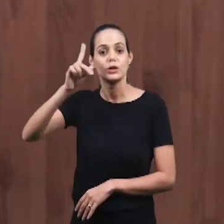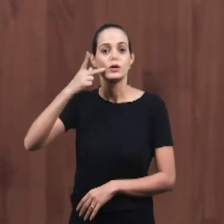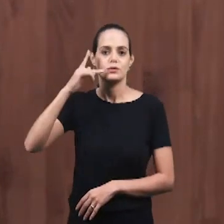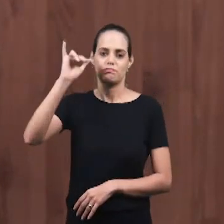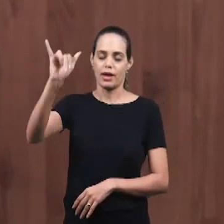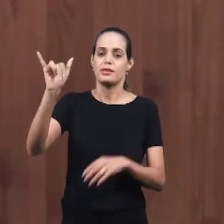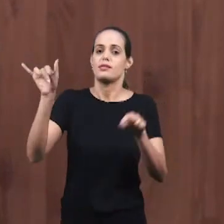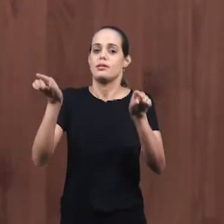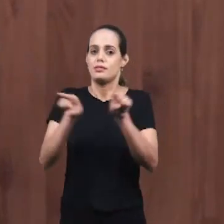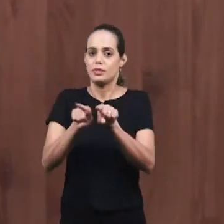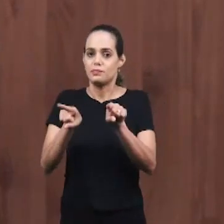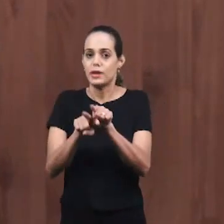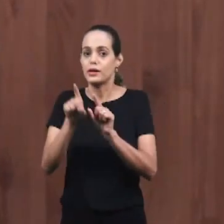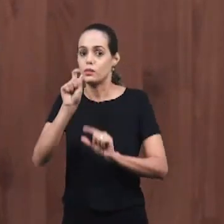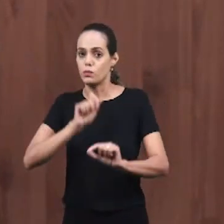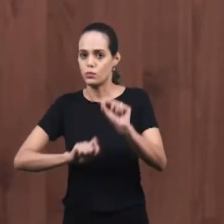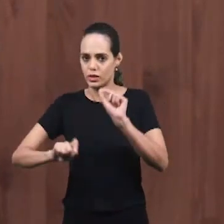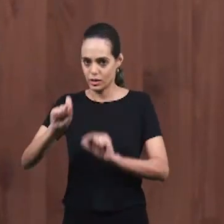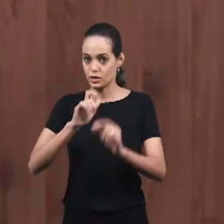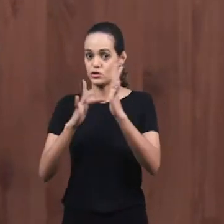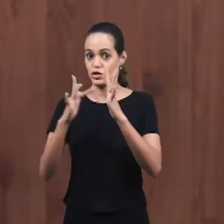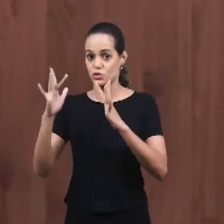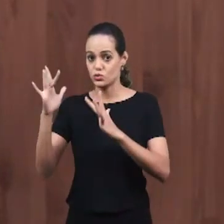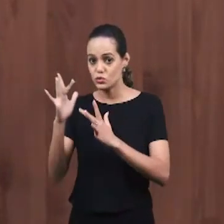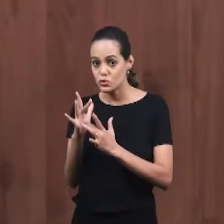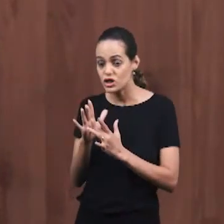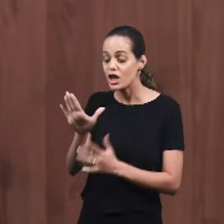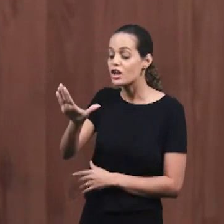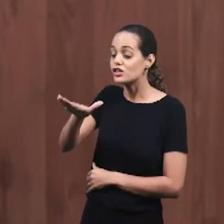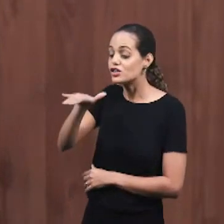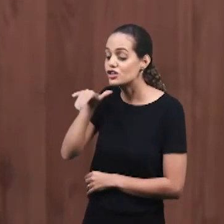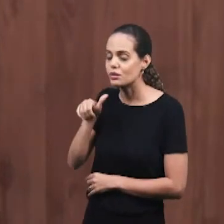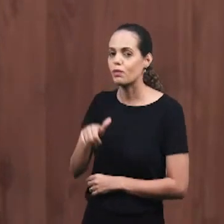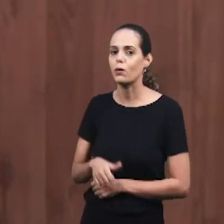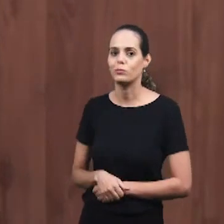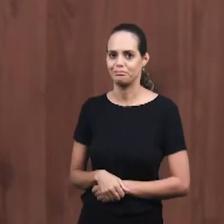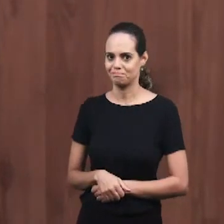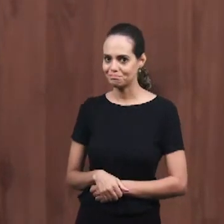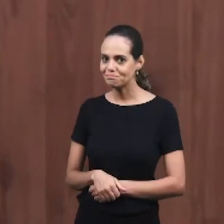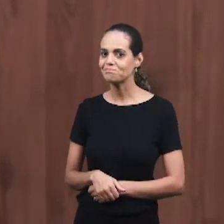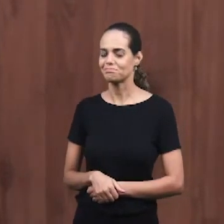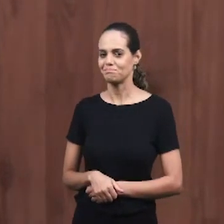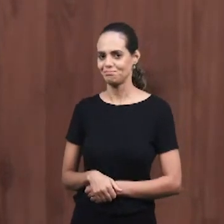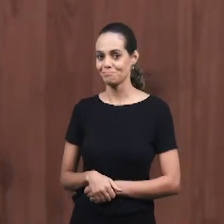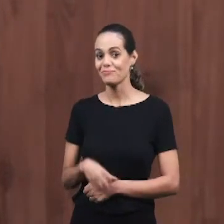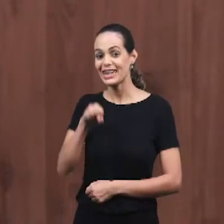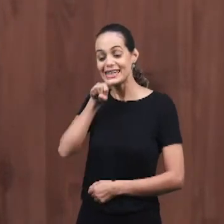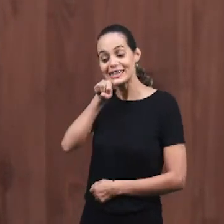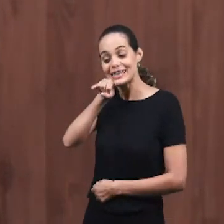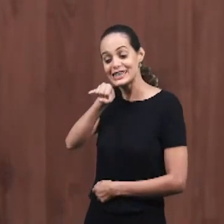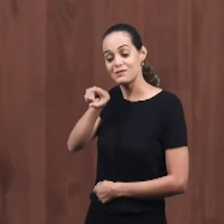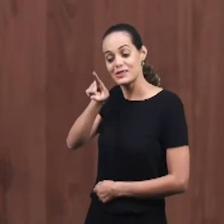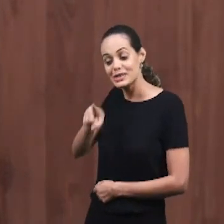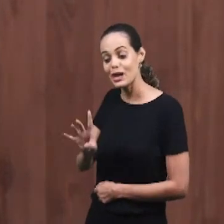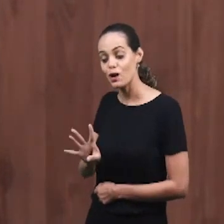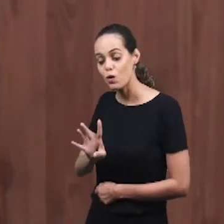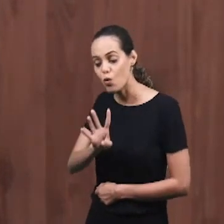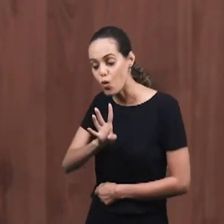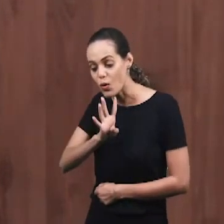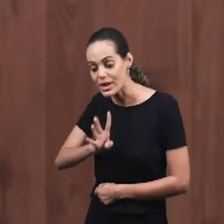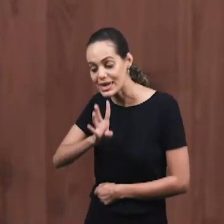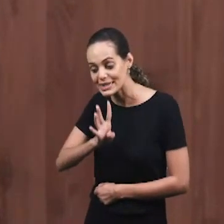presciência de Deus Pai. E a irmã colocou muito bem quando o Senhor Jesus a chama, colocando diante dela ali a expressão,